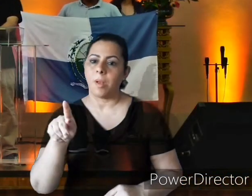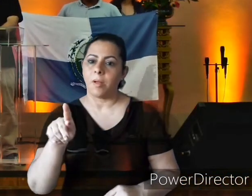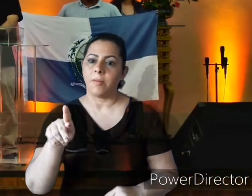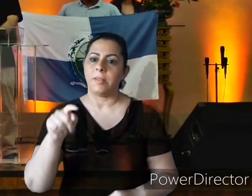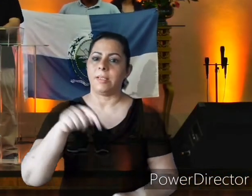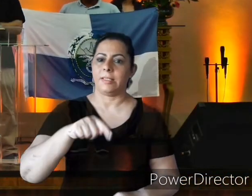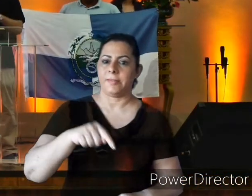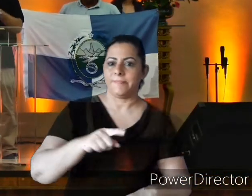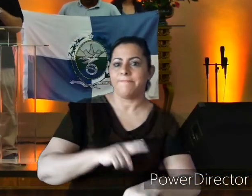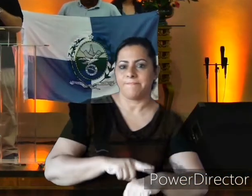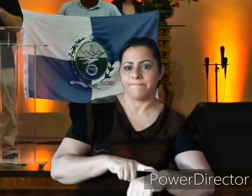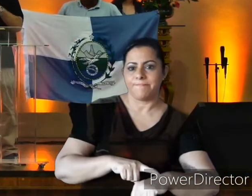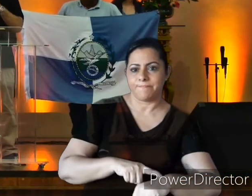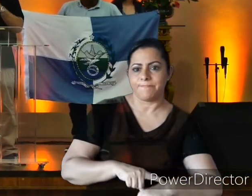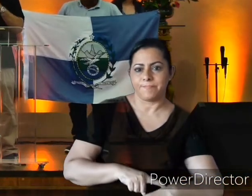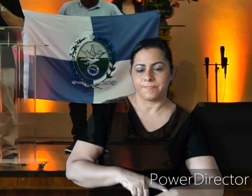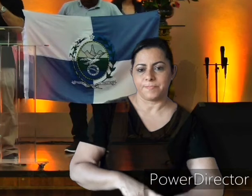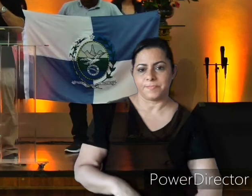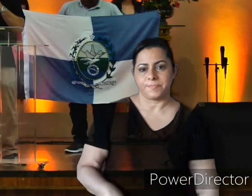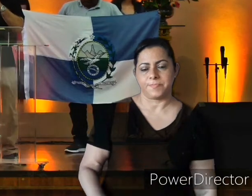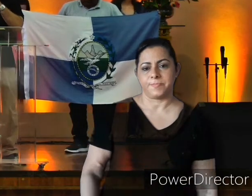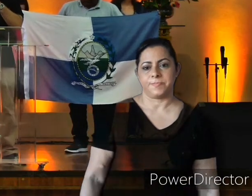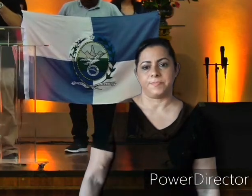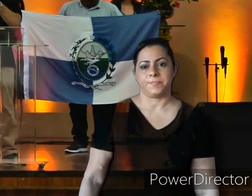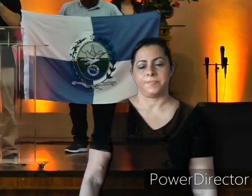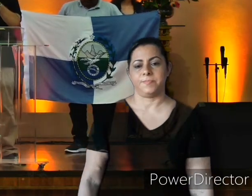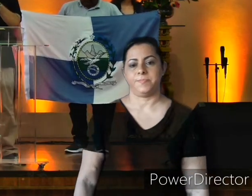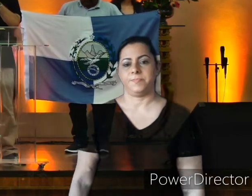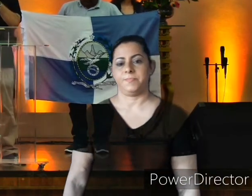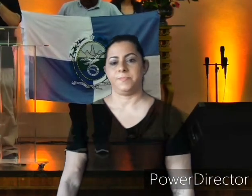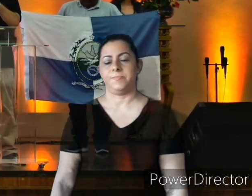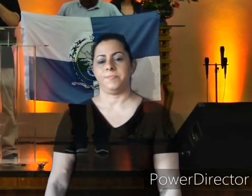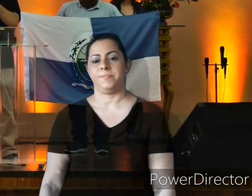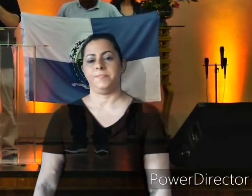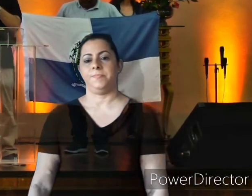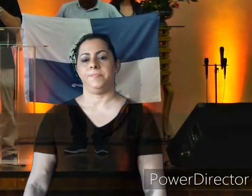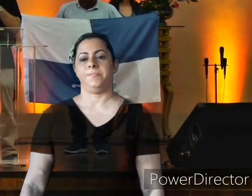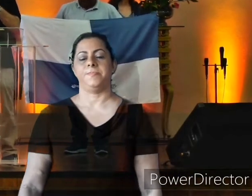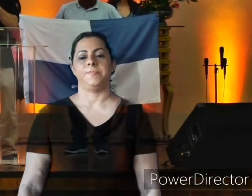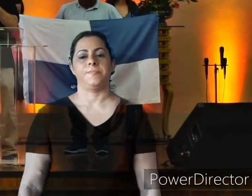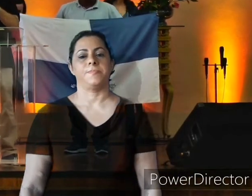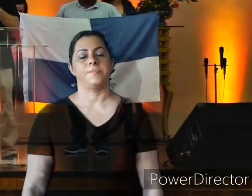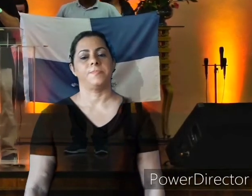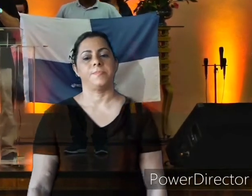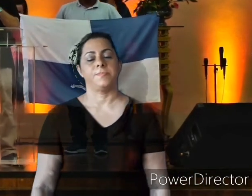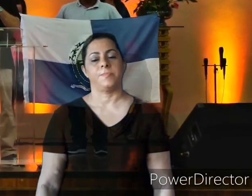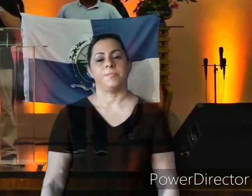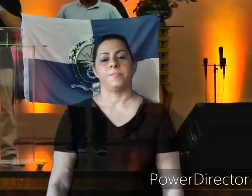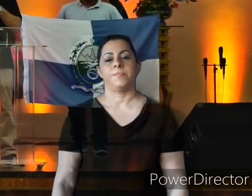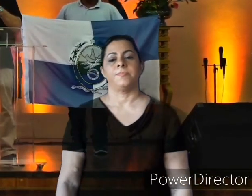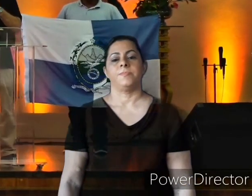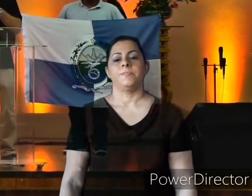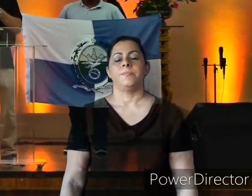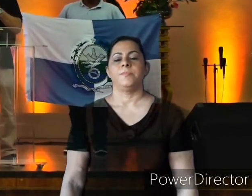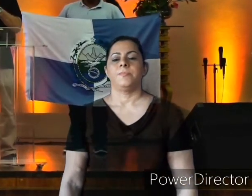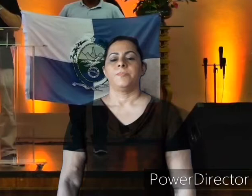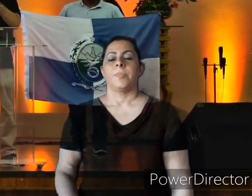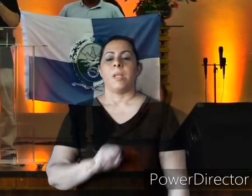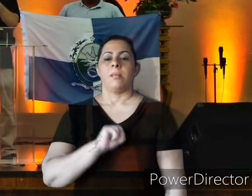Se você puder, mais uma vez, levante assim um pouquinho as tuas mãos. E creia que vai sair fogo das tuas